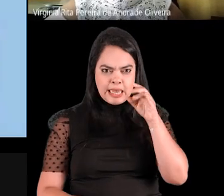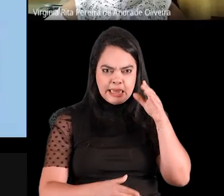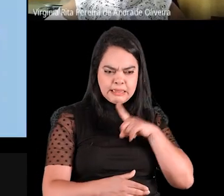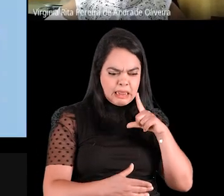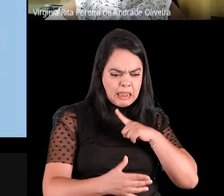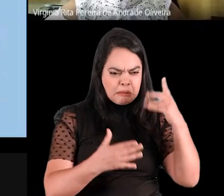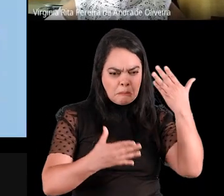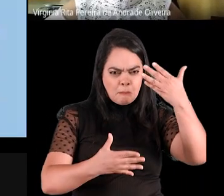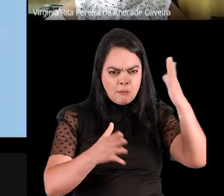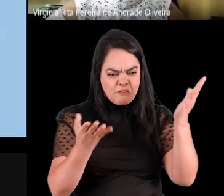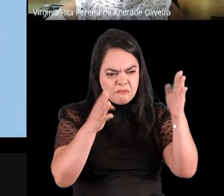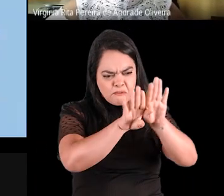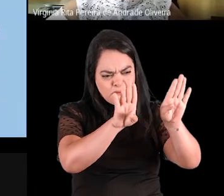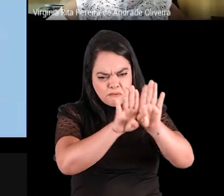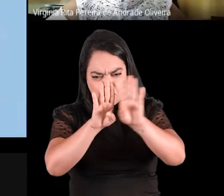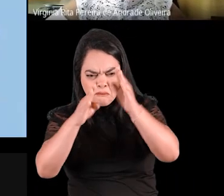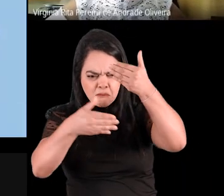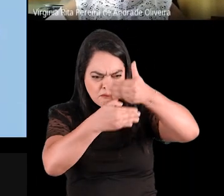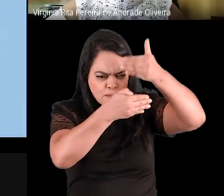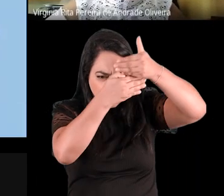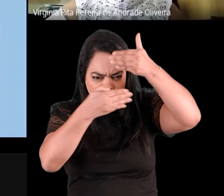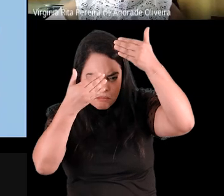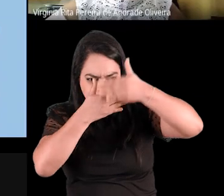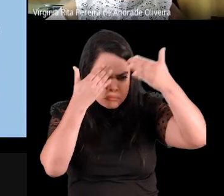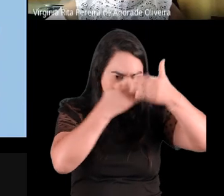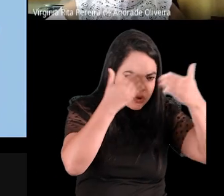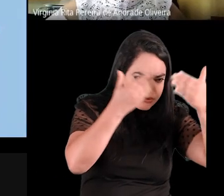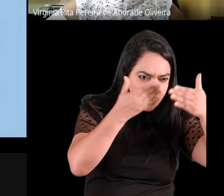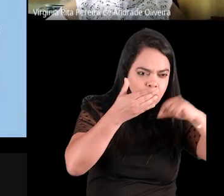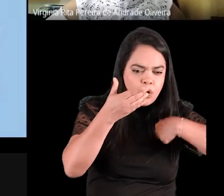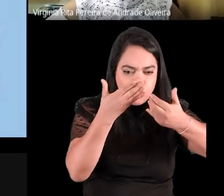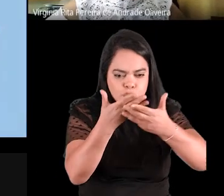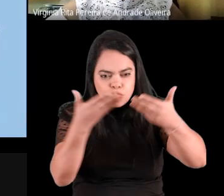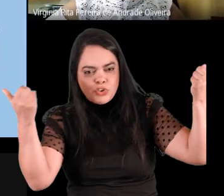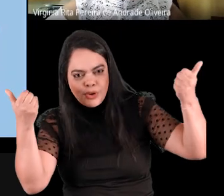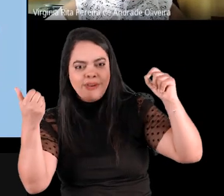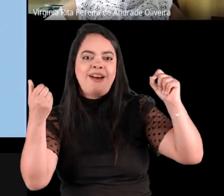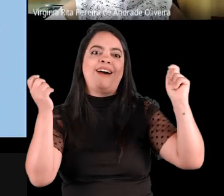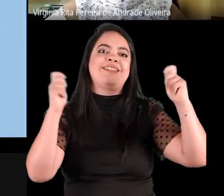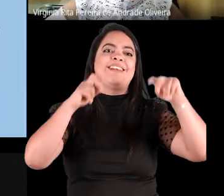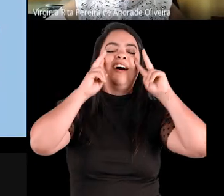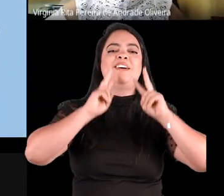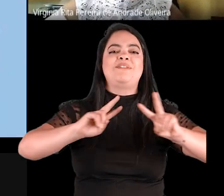as barreiras que estão no ambiente, está ok para todo mundo, né? Mas aí ela